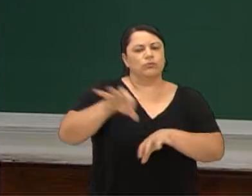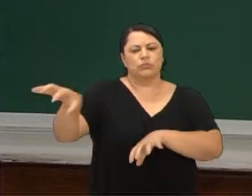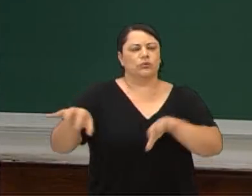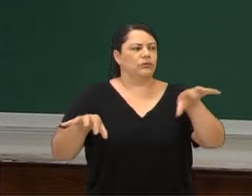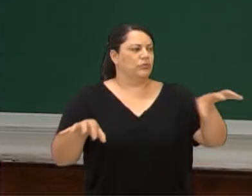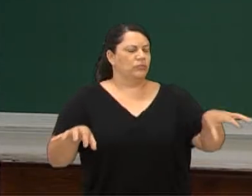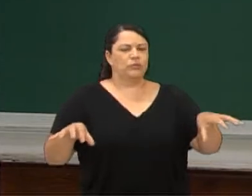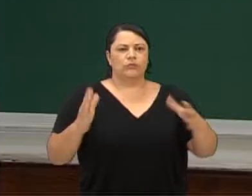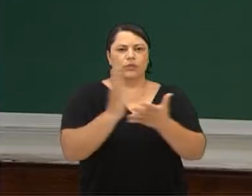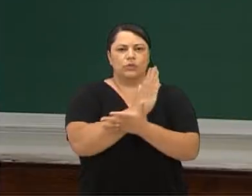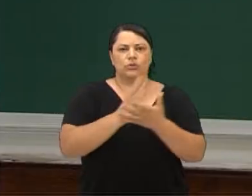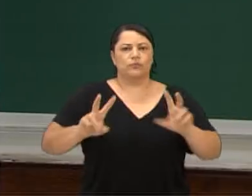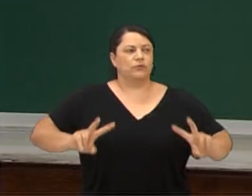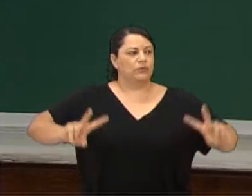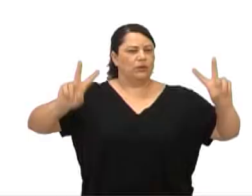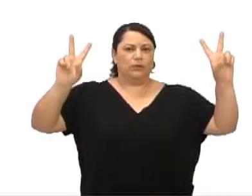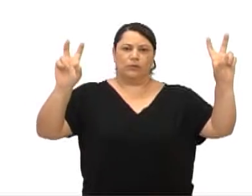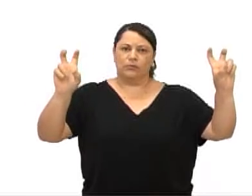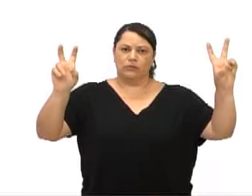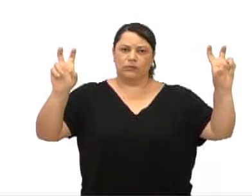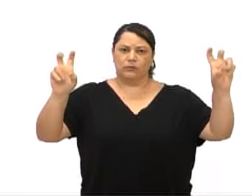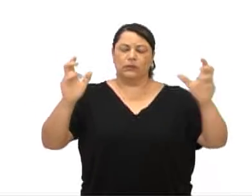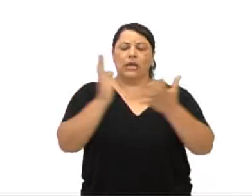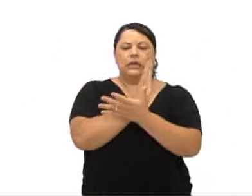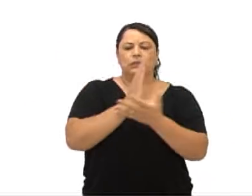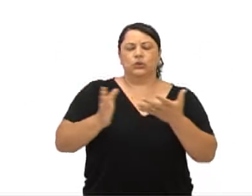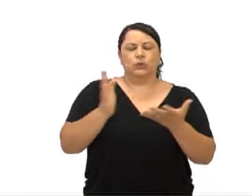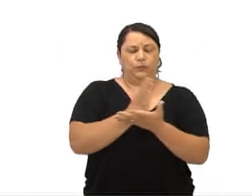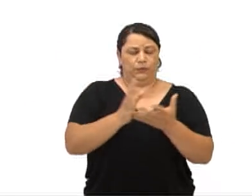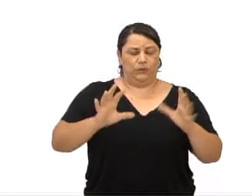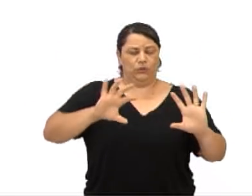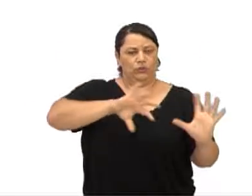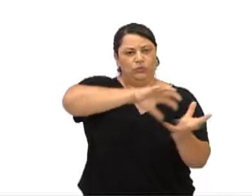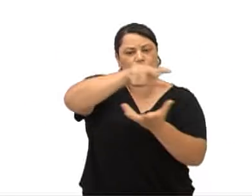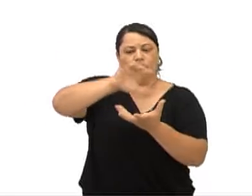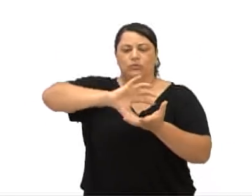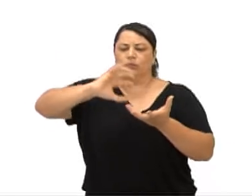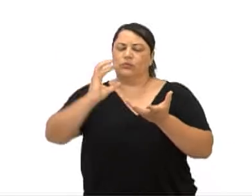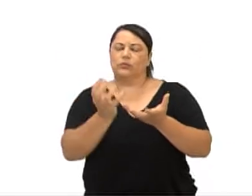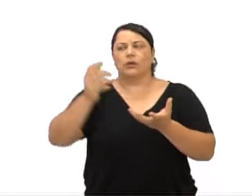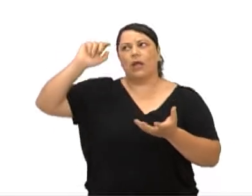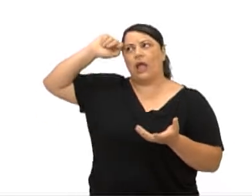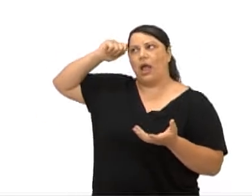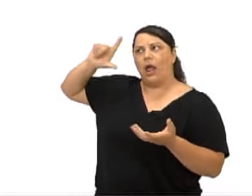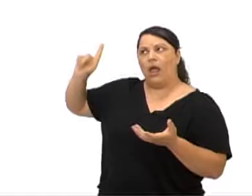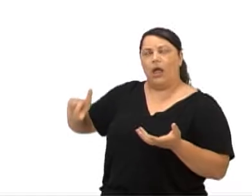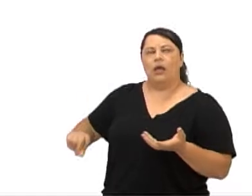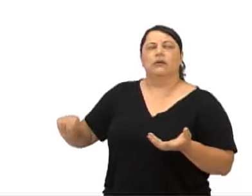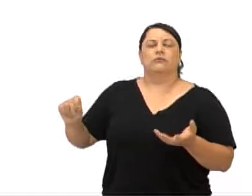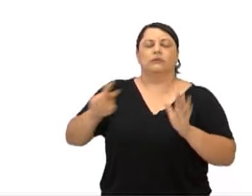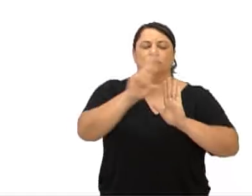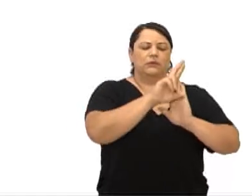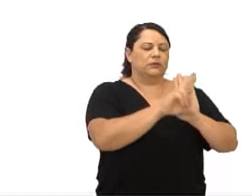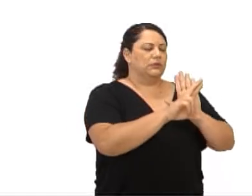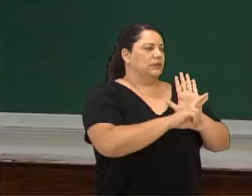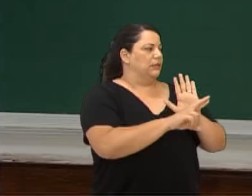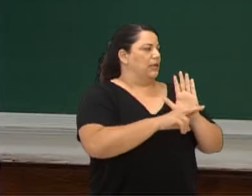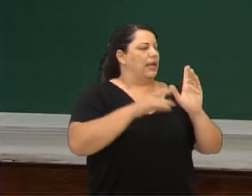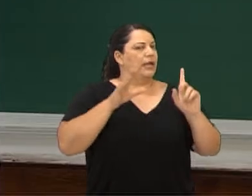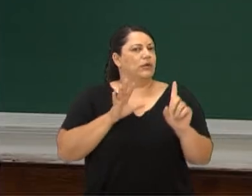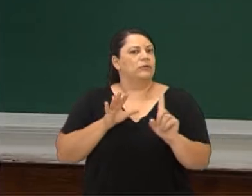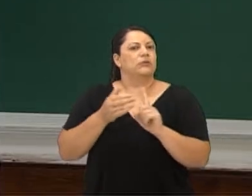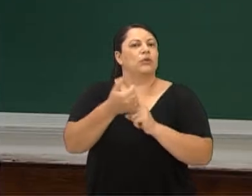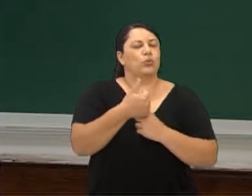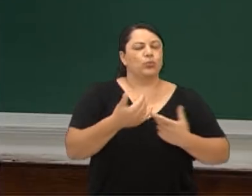Perceba que está entre aspas aqui, ó. Dividir o continente africano, bem como estabelecer as regras de tal dominação. Por